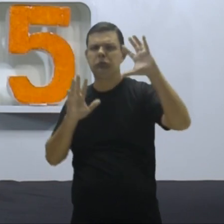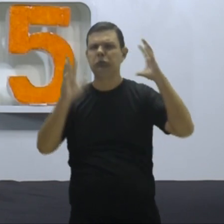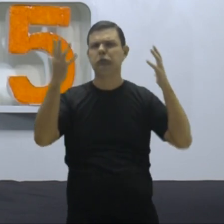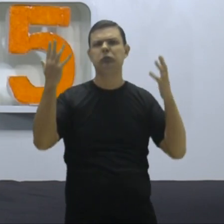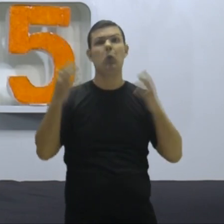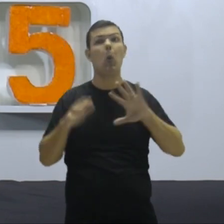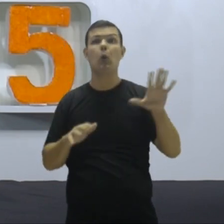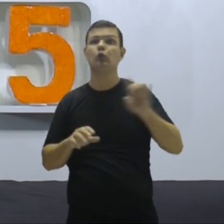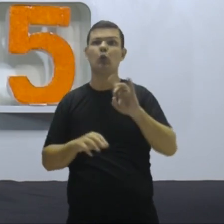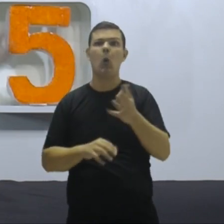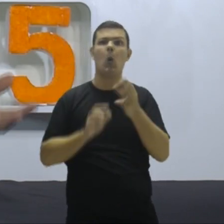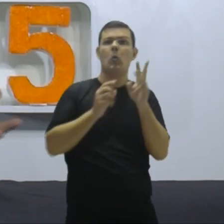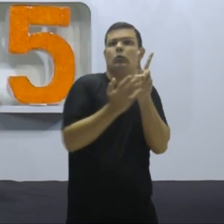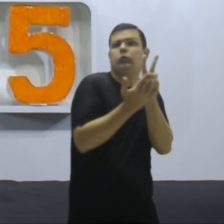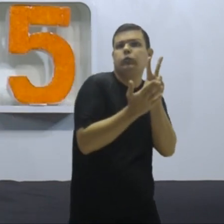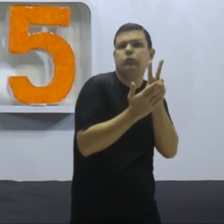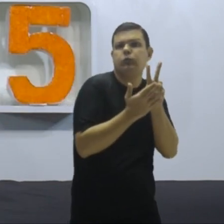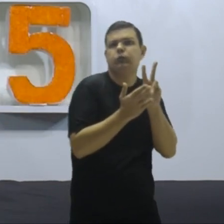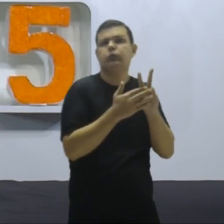apenas tribos que não têm